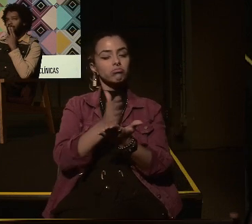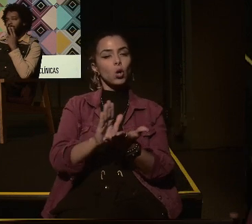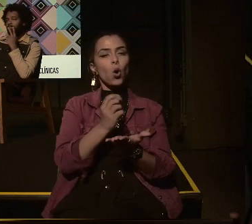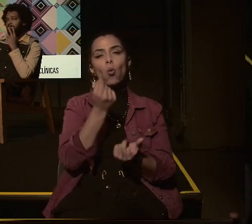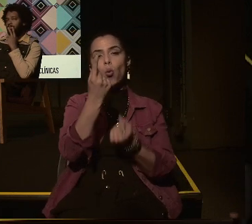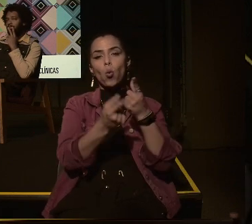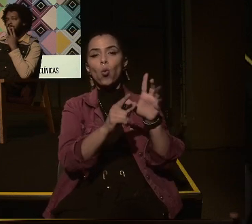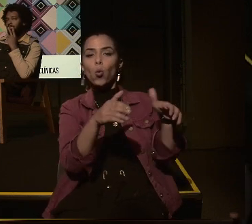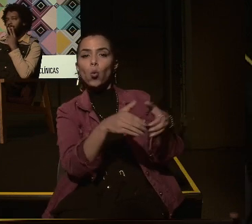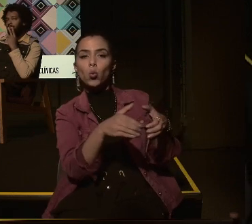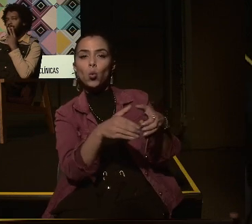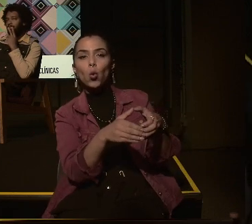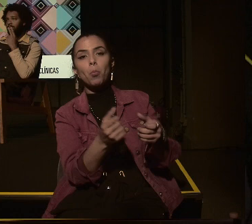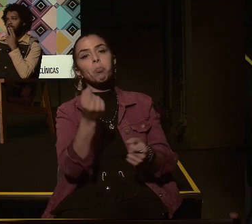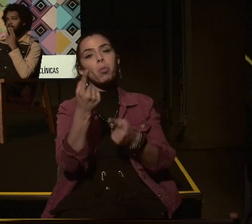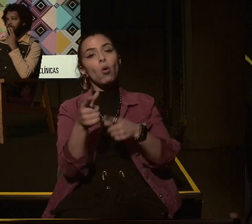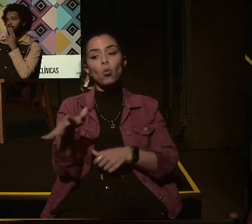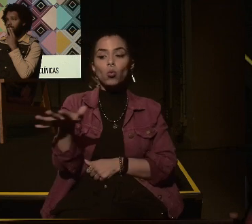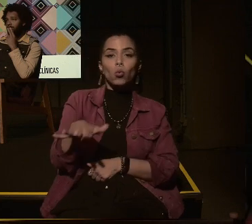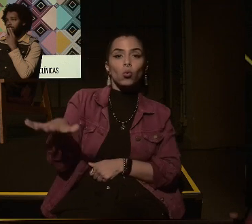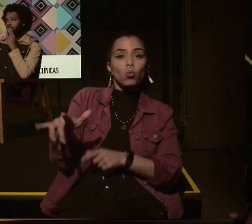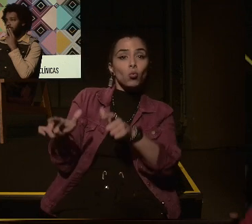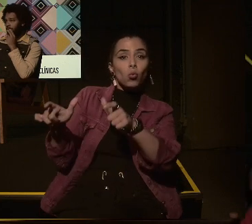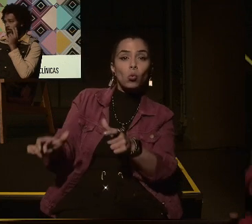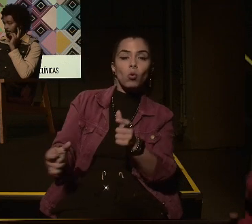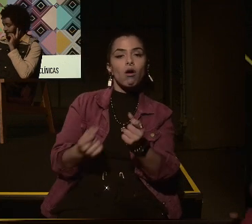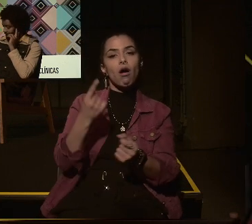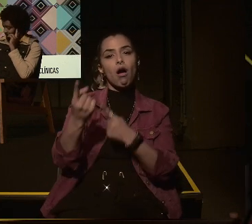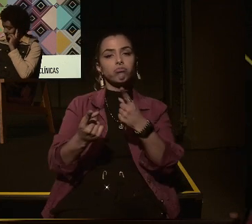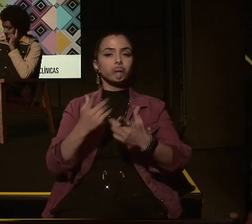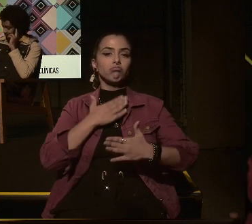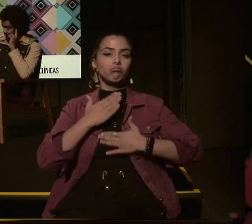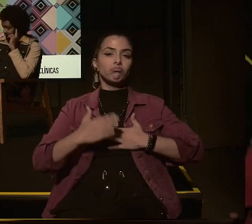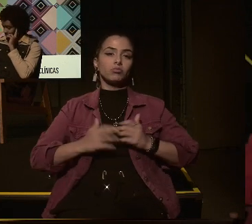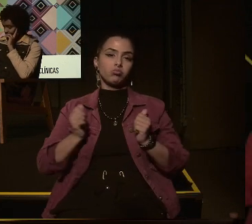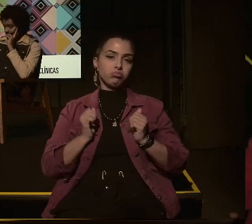determinados territórios, de determinados modos de existir.